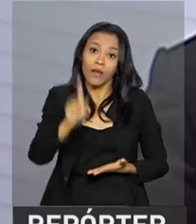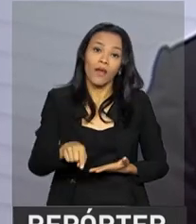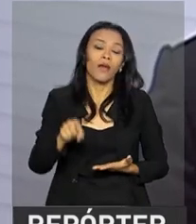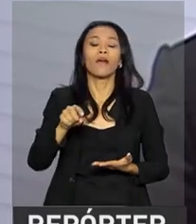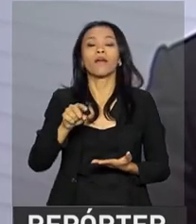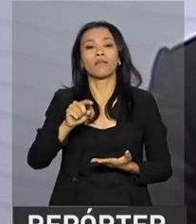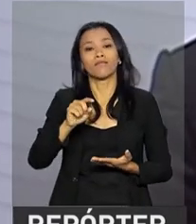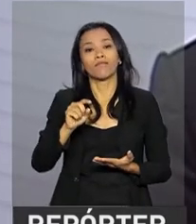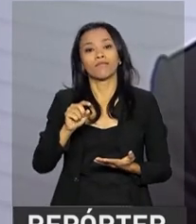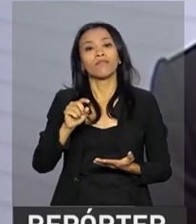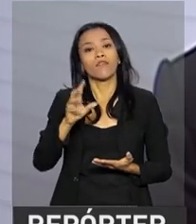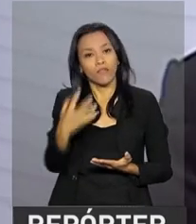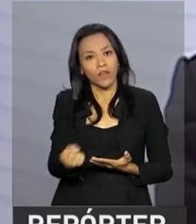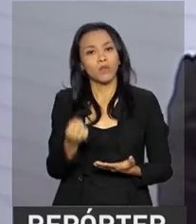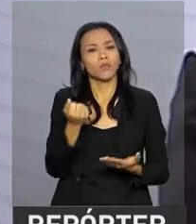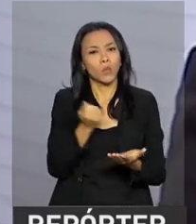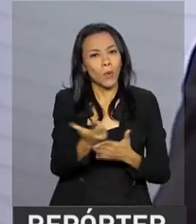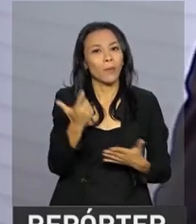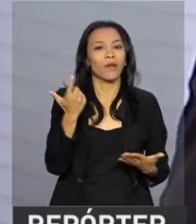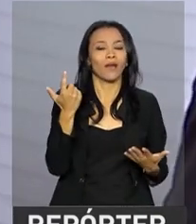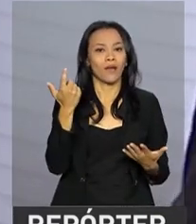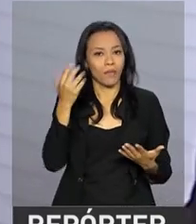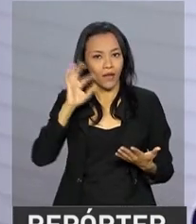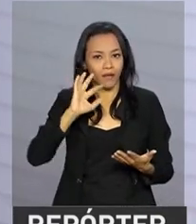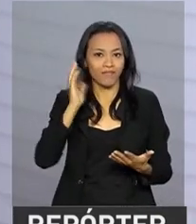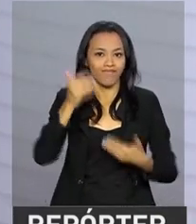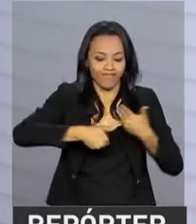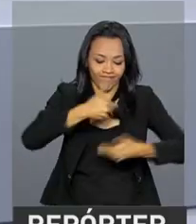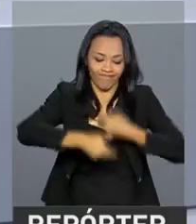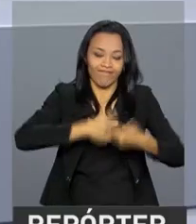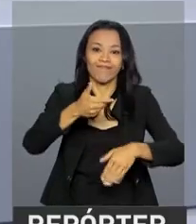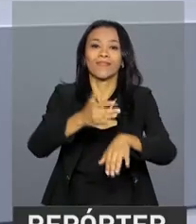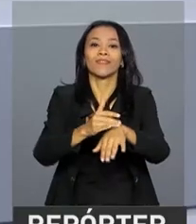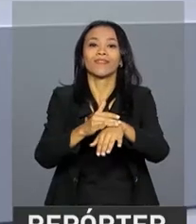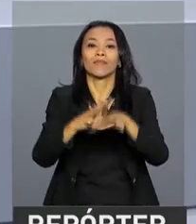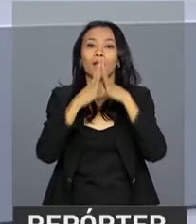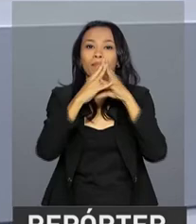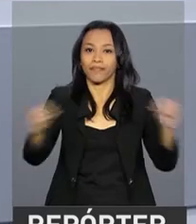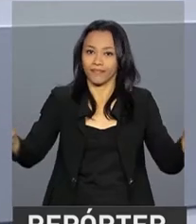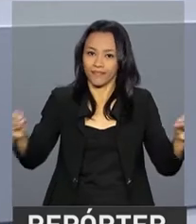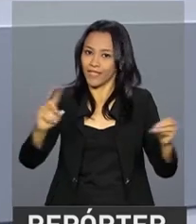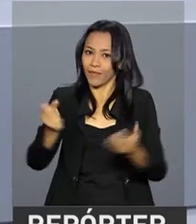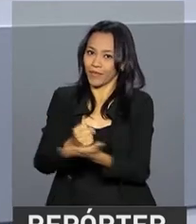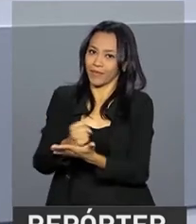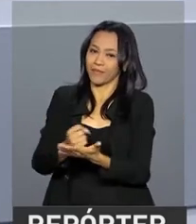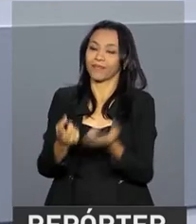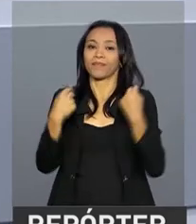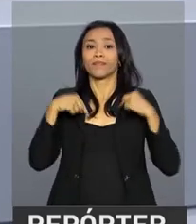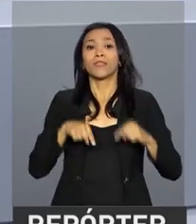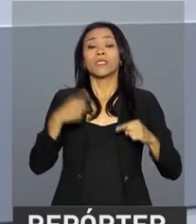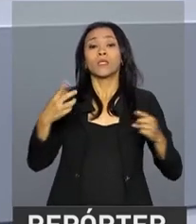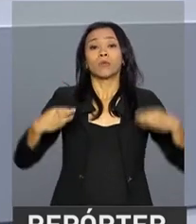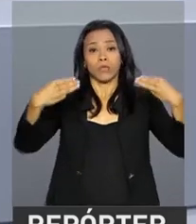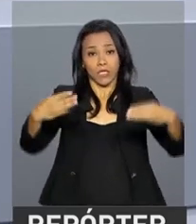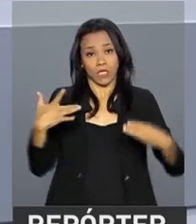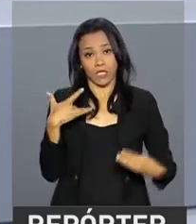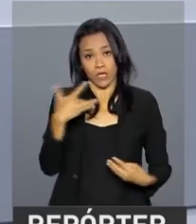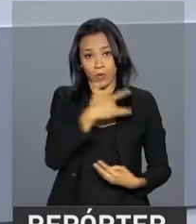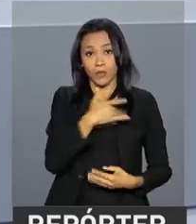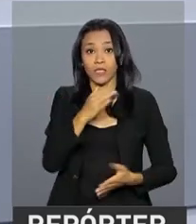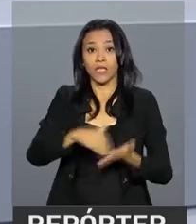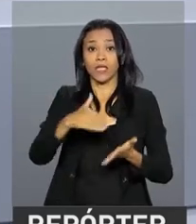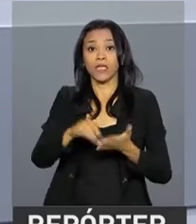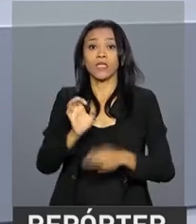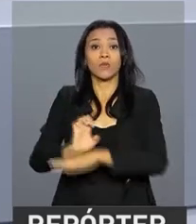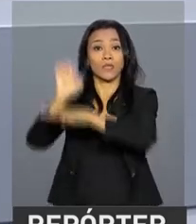compraremos a cura e não os medicamentos o ministério da saúde e as secretarias dos estados e